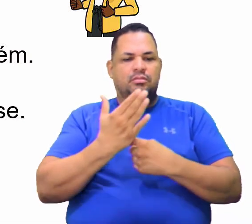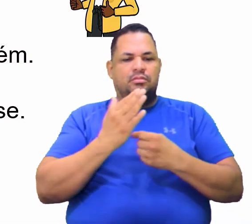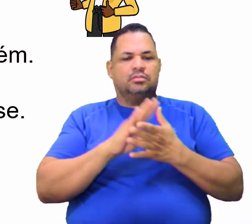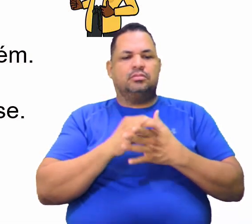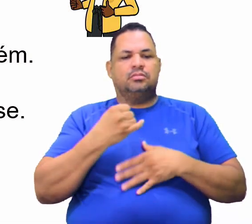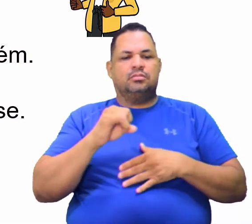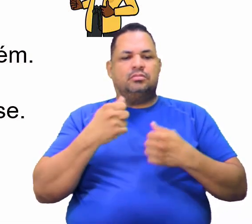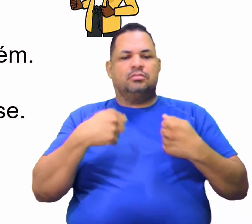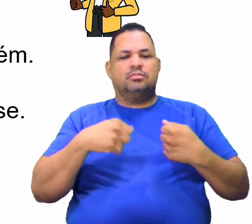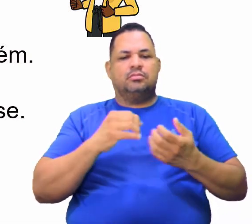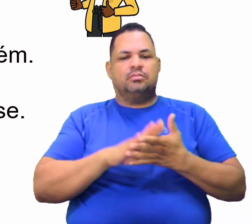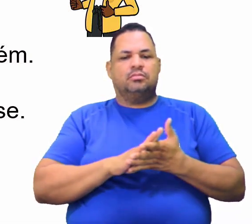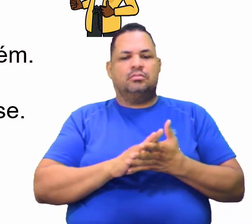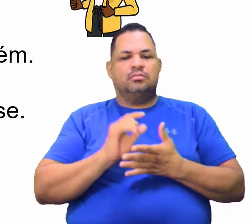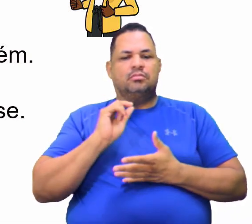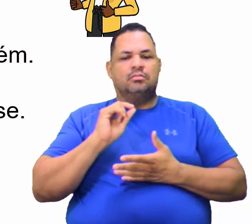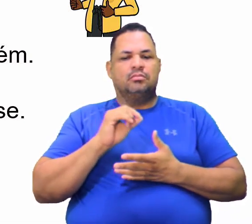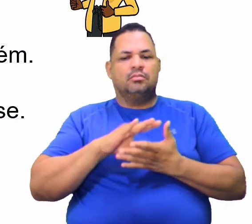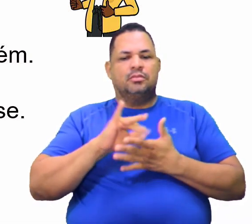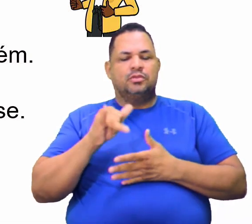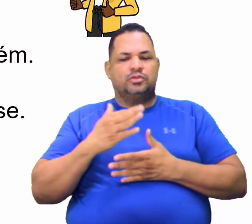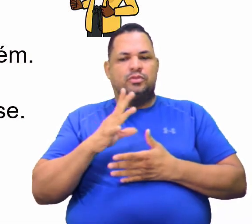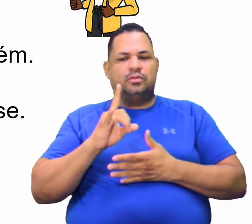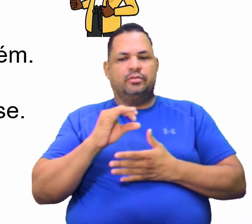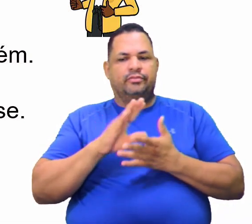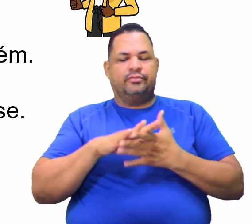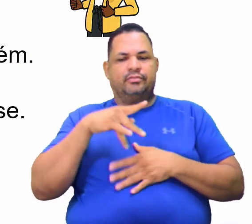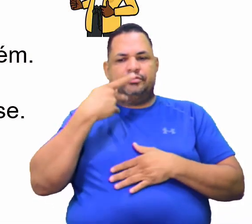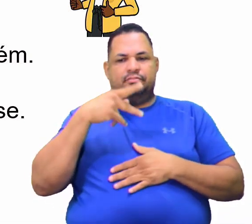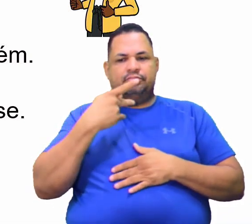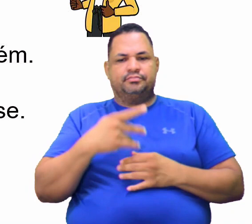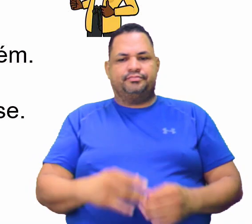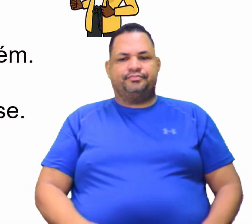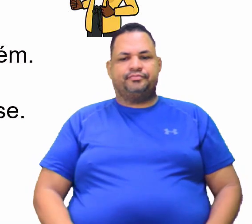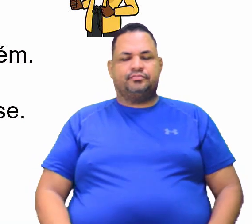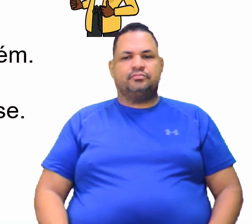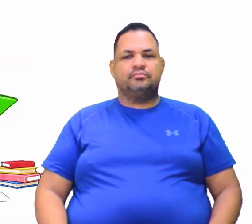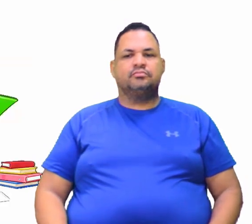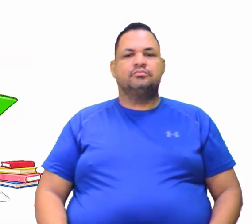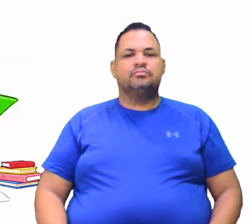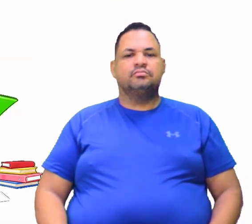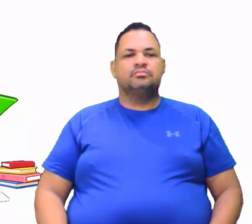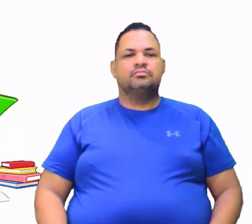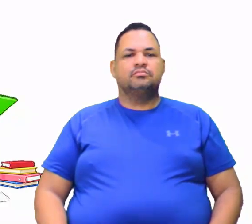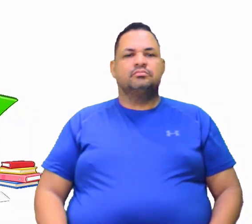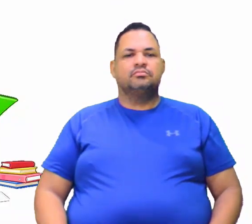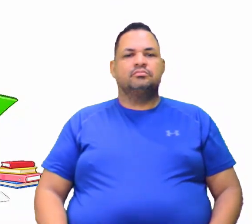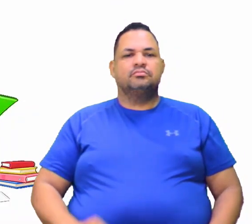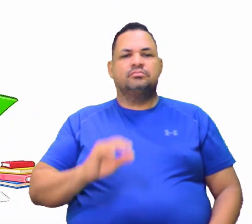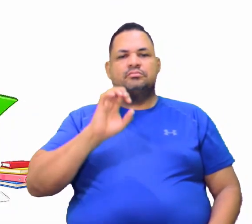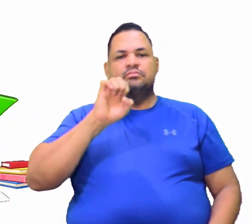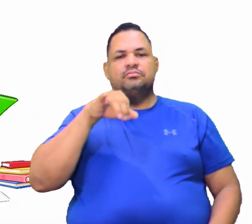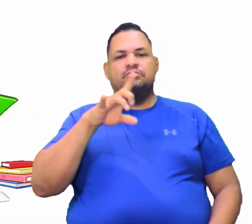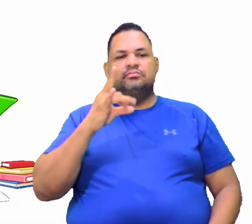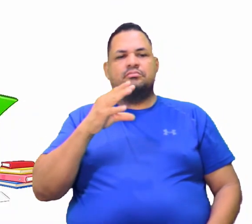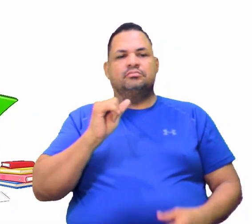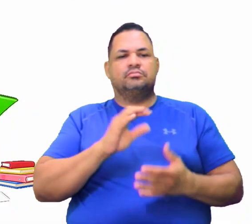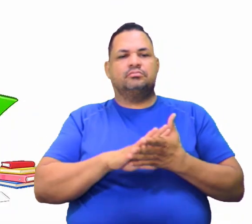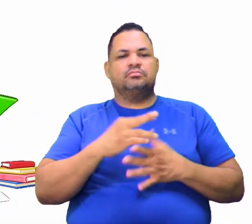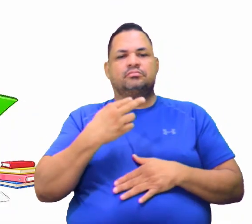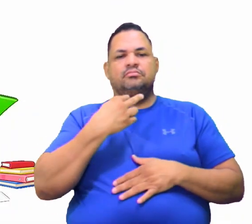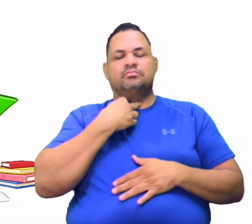se pudesse. Isso foi o que o João disse. Beleza? Mesóclise no meio. E a ênclise? Não se